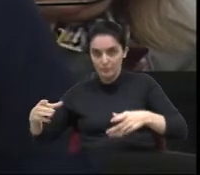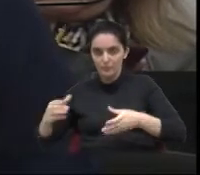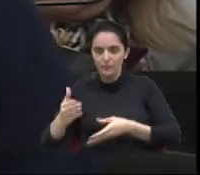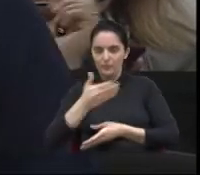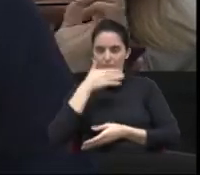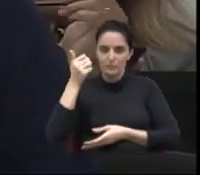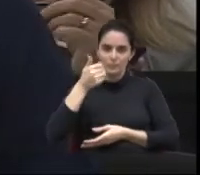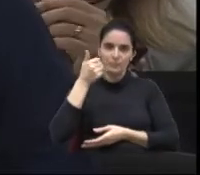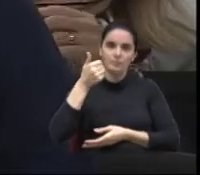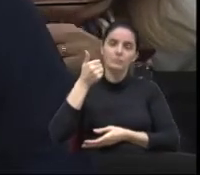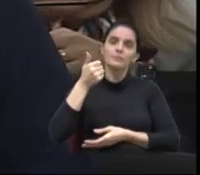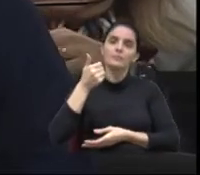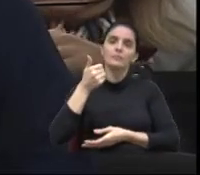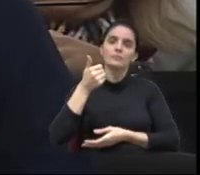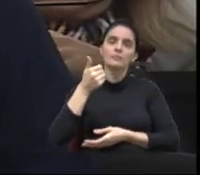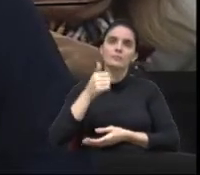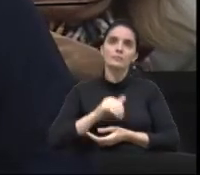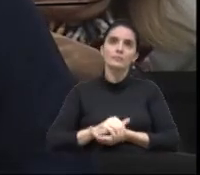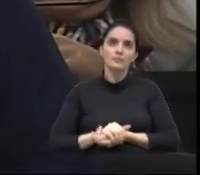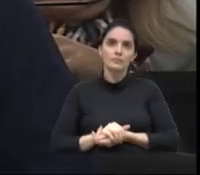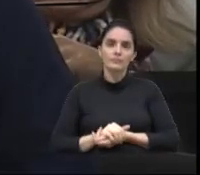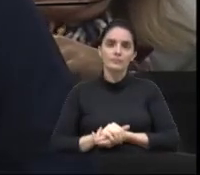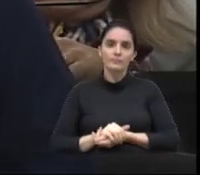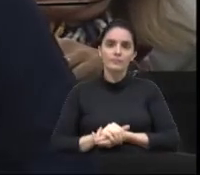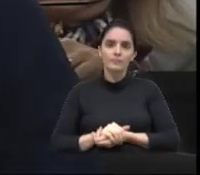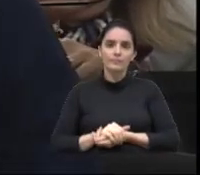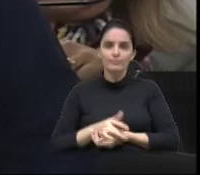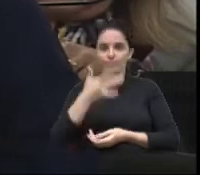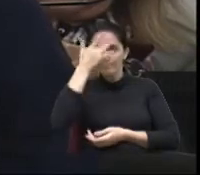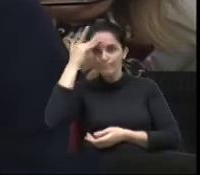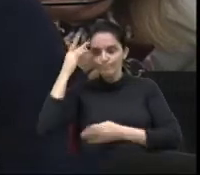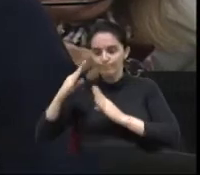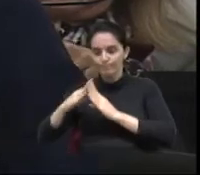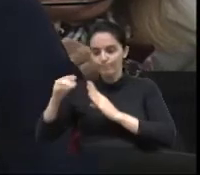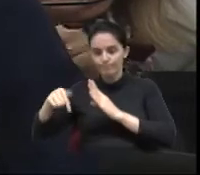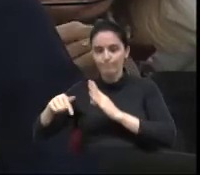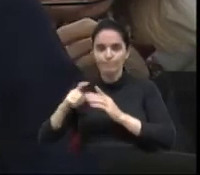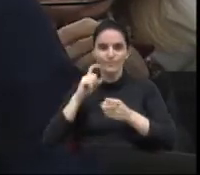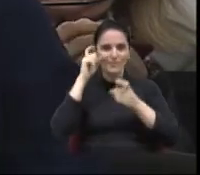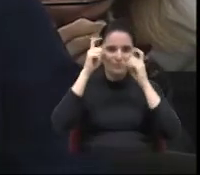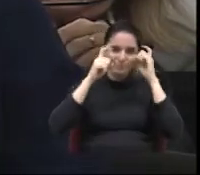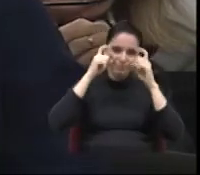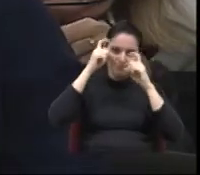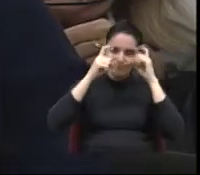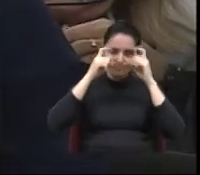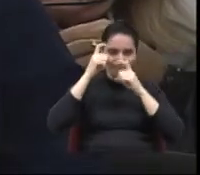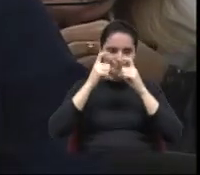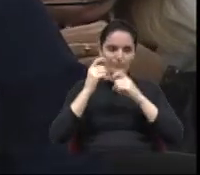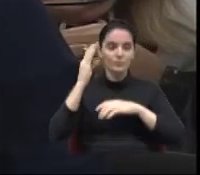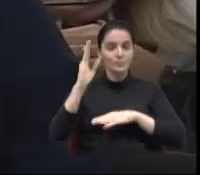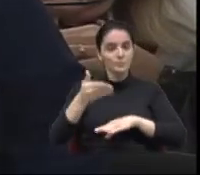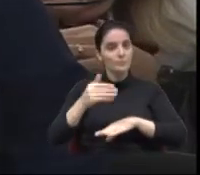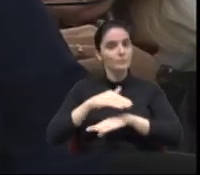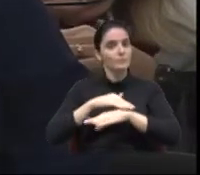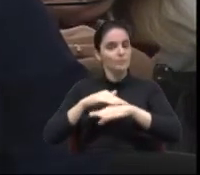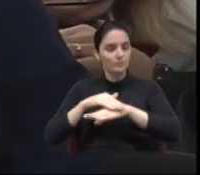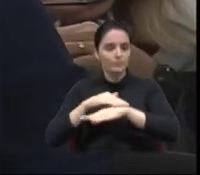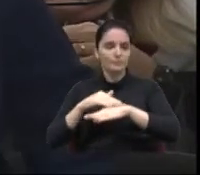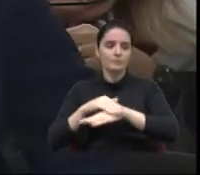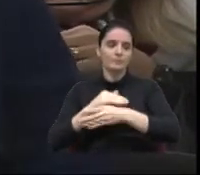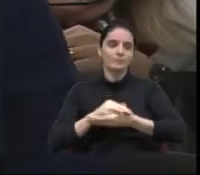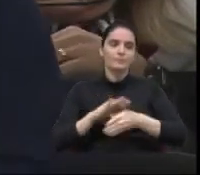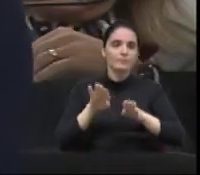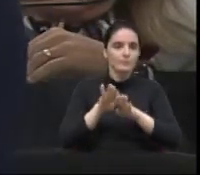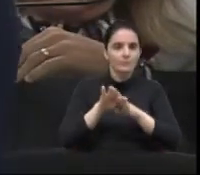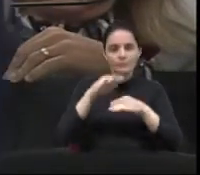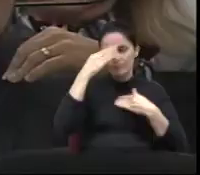melhorando a situação, e é a preocupação dos moradores que vão estar indo para lá também. Já foi conversado com a gente sobre isso também.